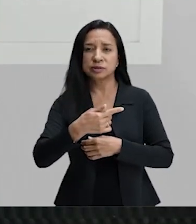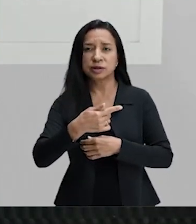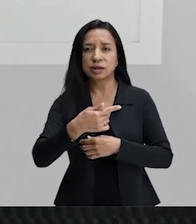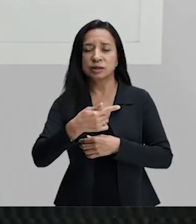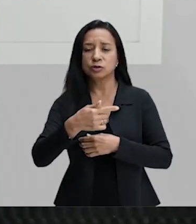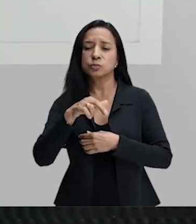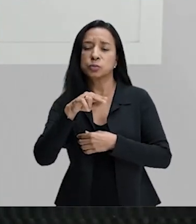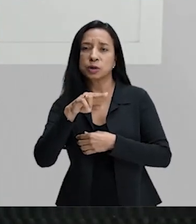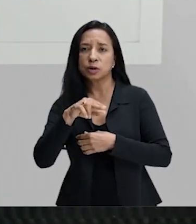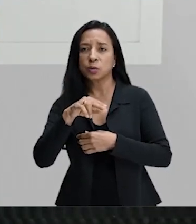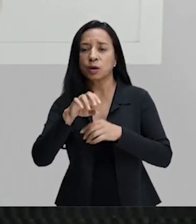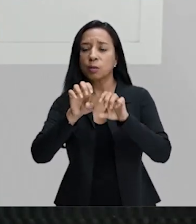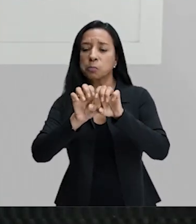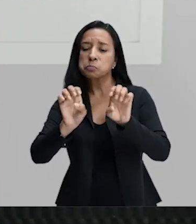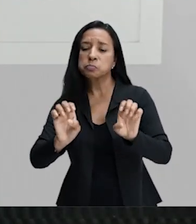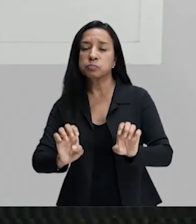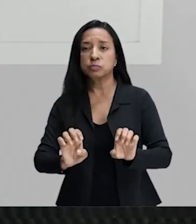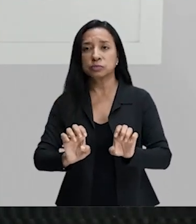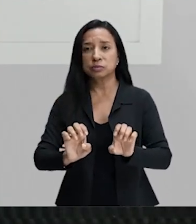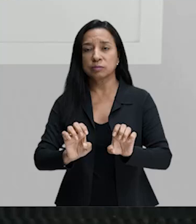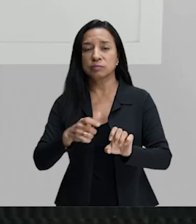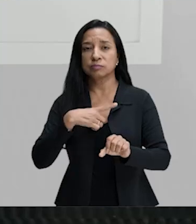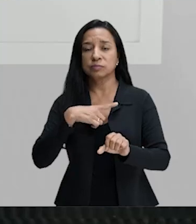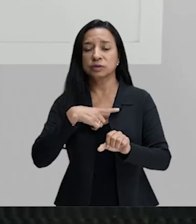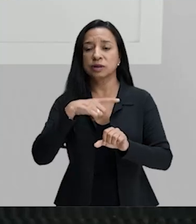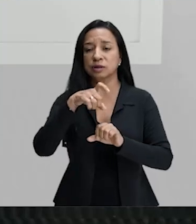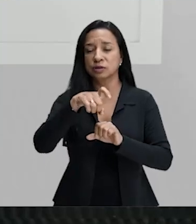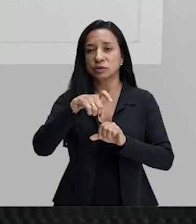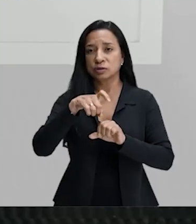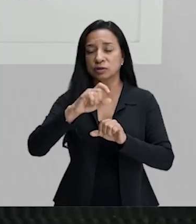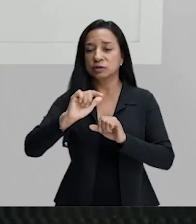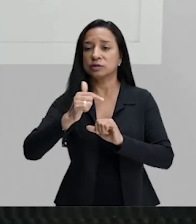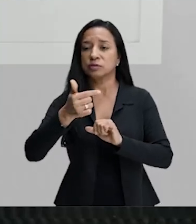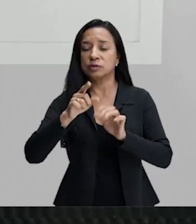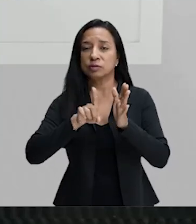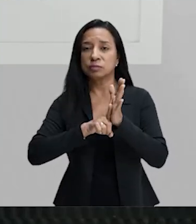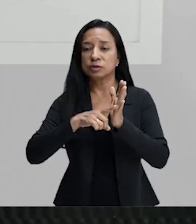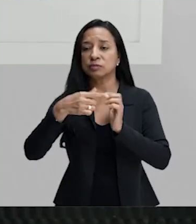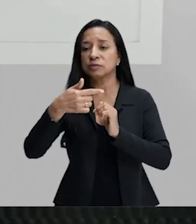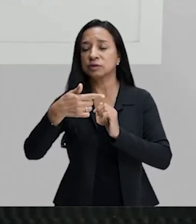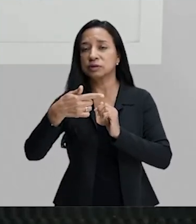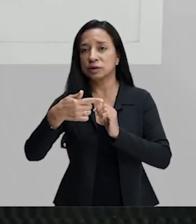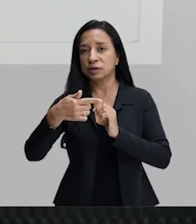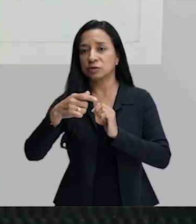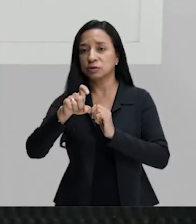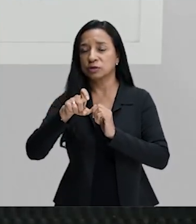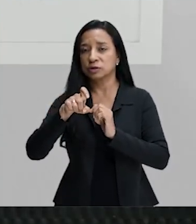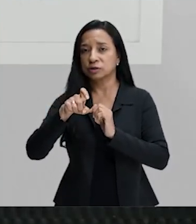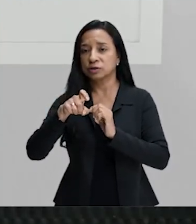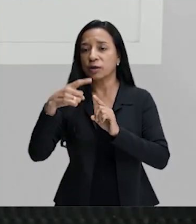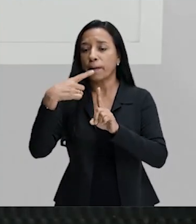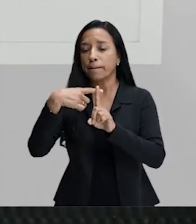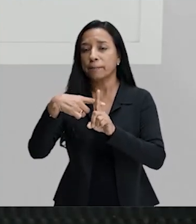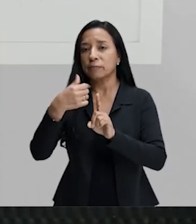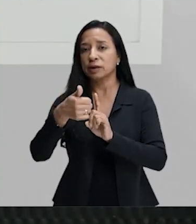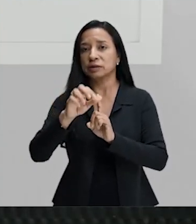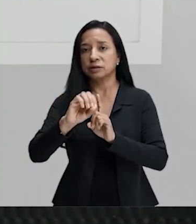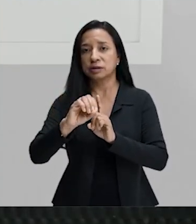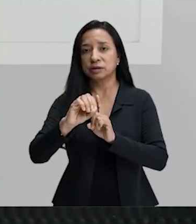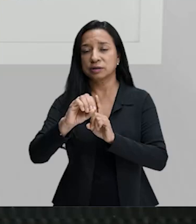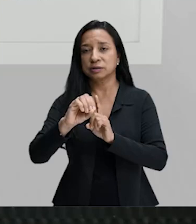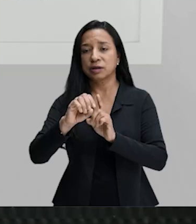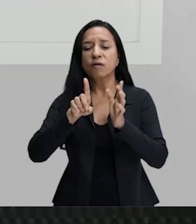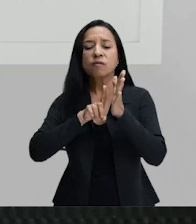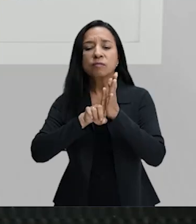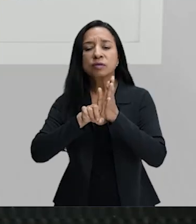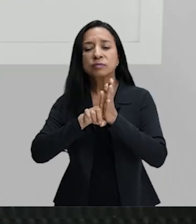verifica essa equação. Eu tenho aqui x ao quadrado menos 7x mais 10. Verifica a igualdade, né? Que a gente tem que entender